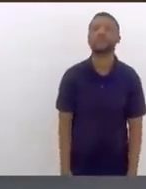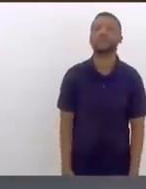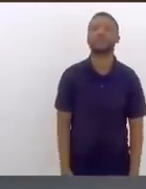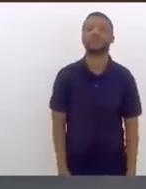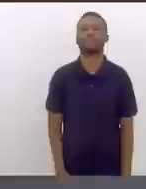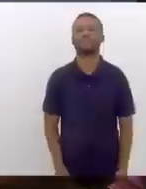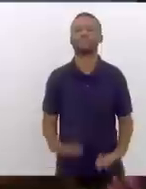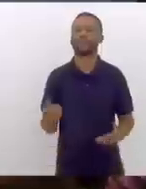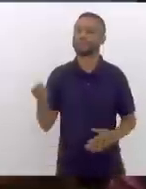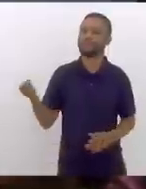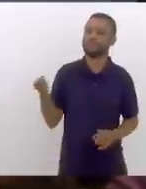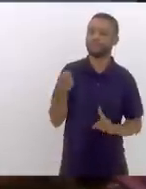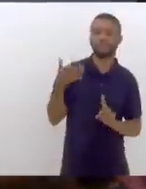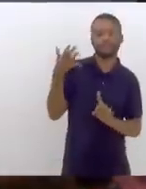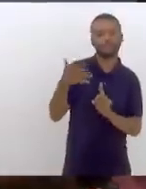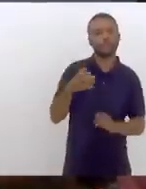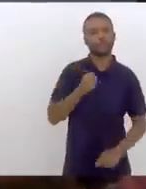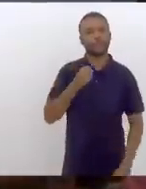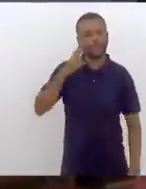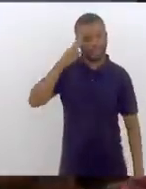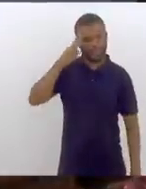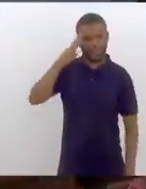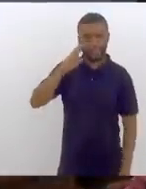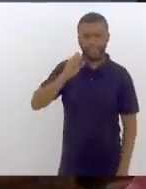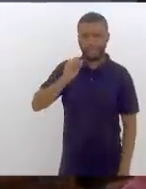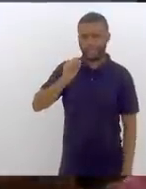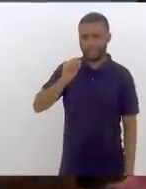passar a palavra aqui para o sargento